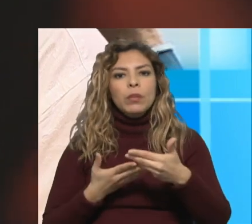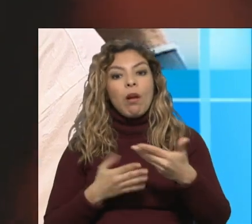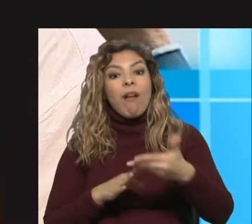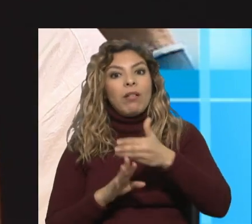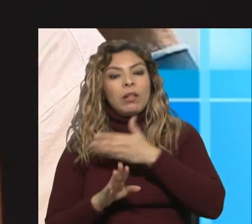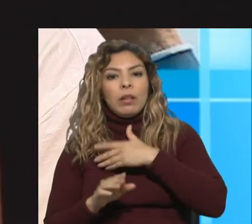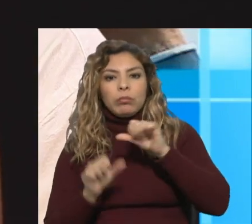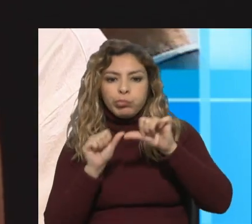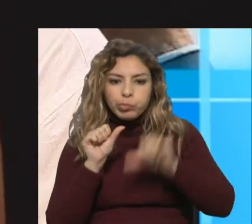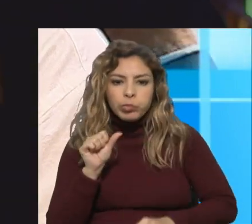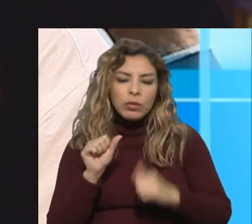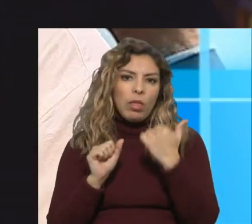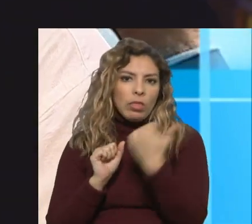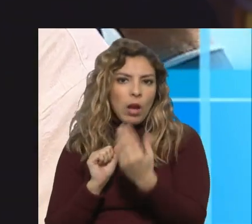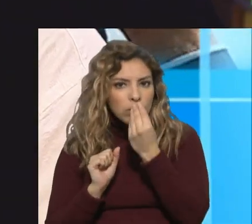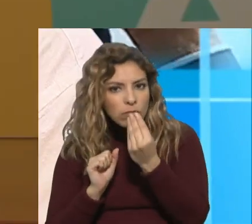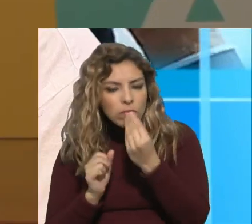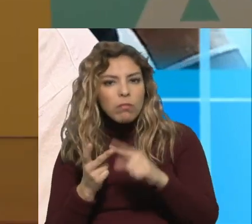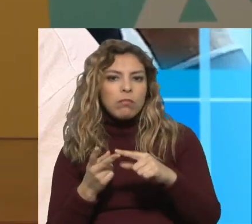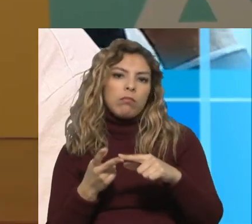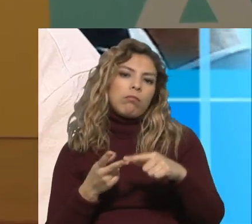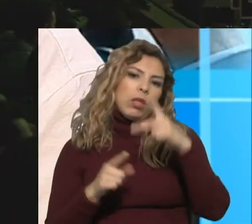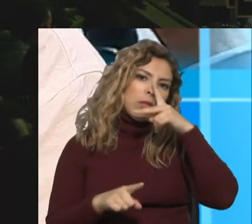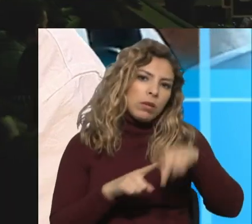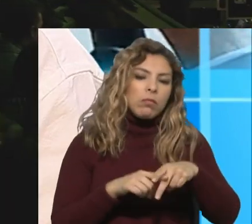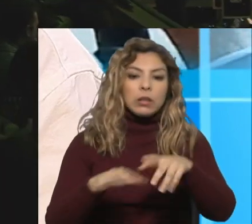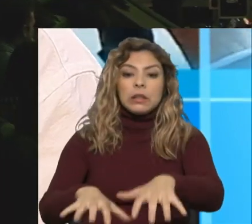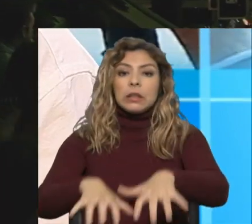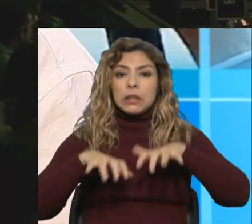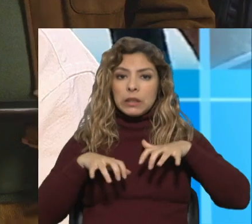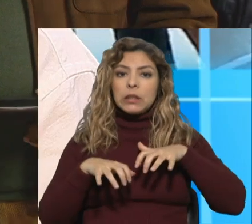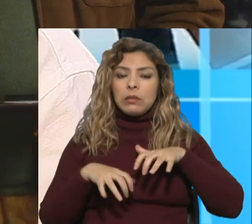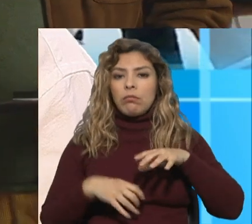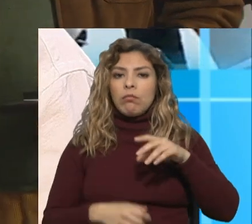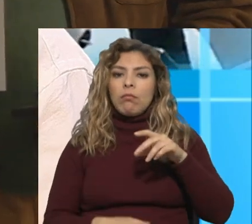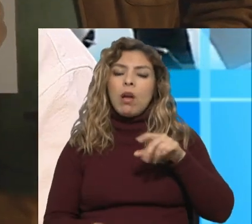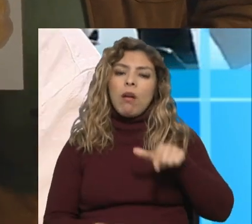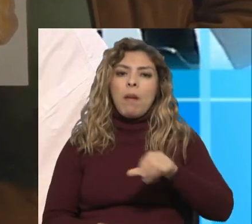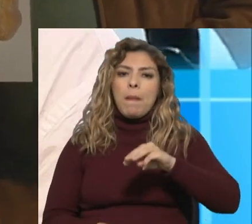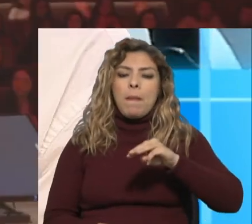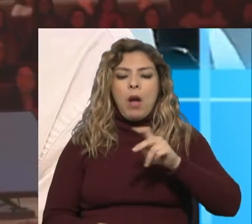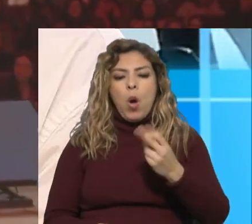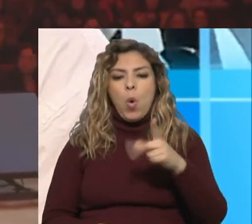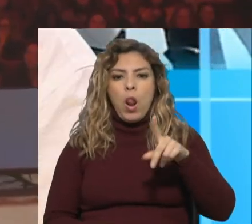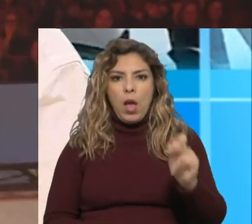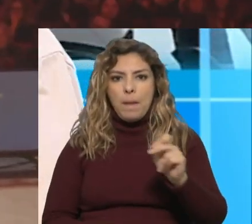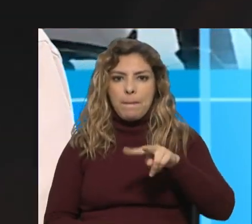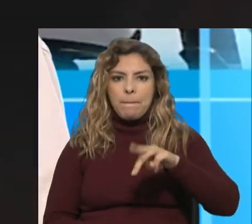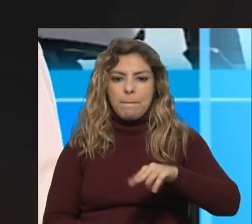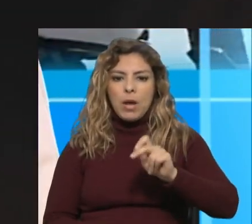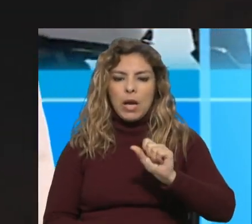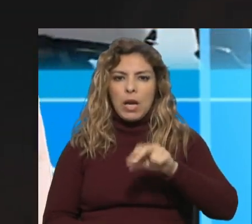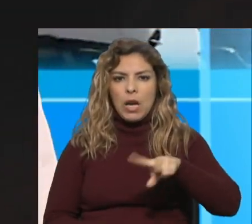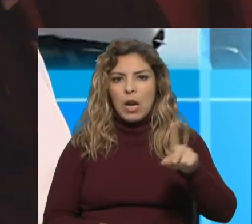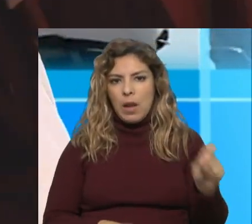coffee breaks, o almoço, para que toda a gente possa passar o dia na Aula Magna sem ter que sair daquele espaço. E, portanto, nos tempos de pausa, é tempo para